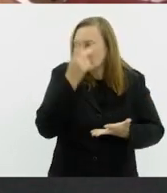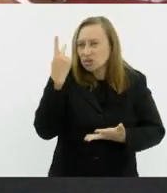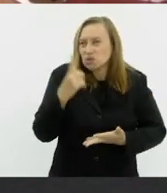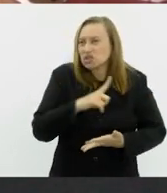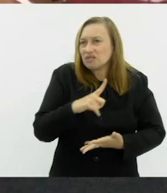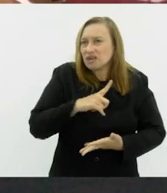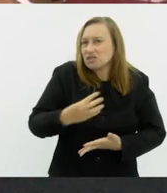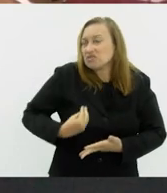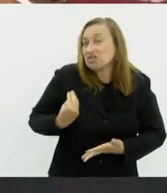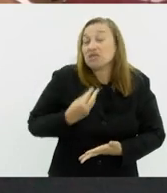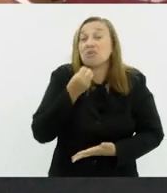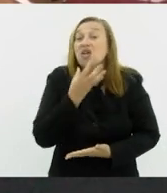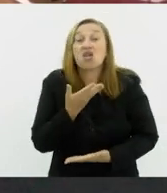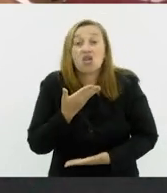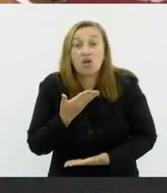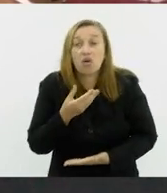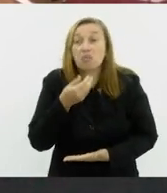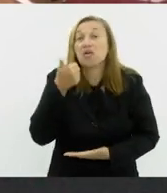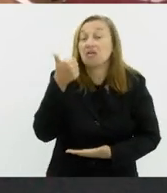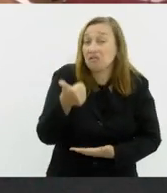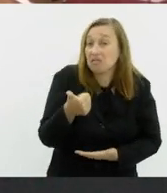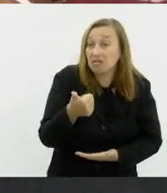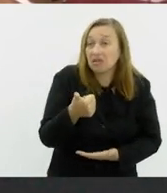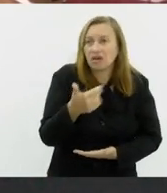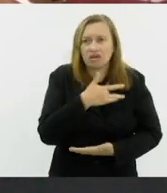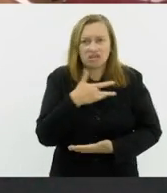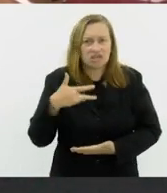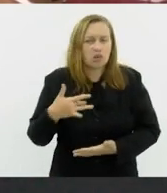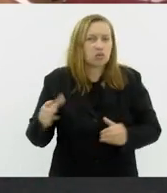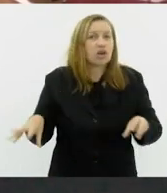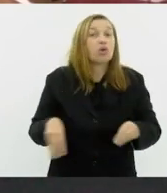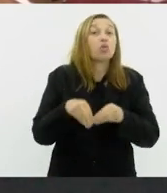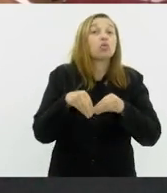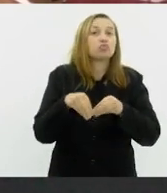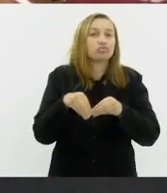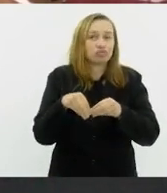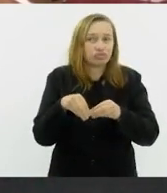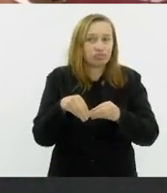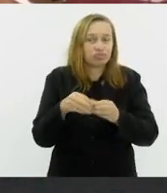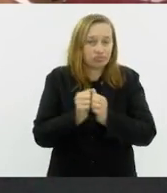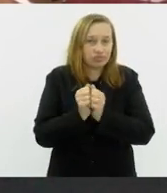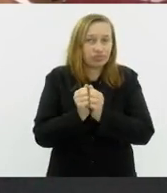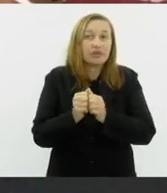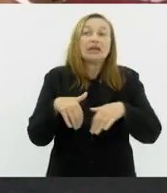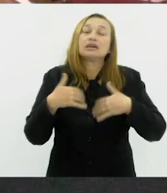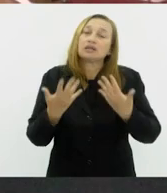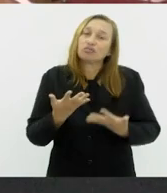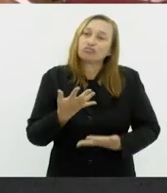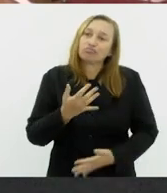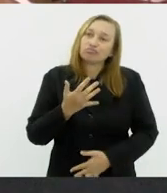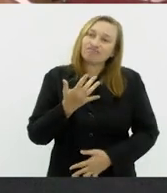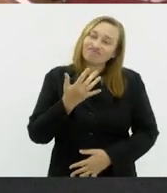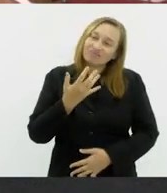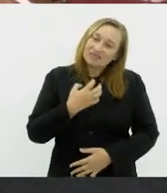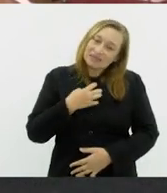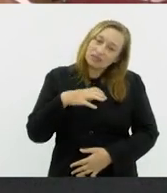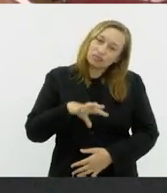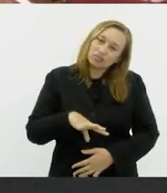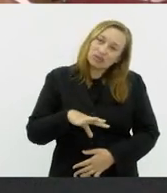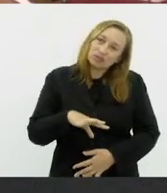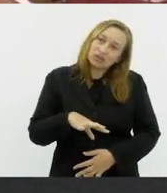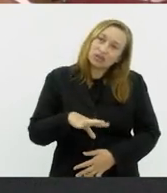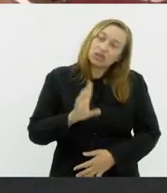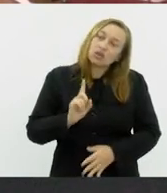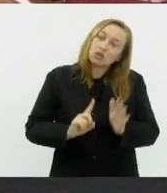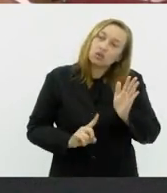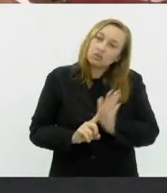bem viver, e a saúde está nisso. Então, sinto muito, e eu gostaria de manter minha